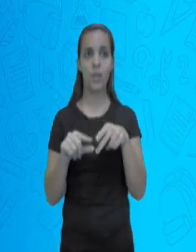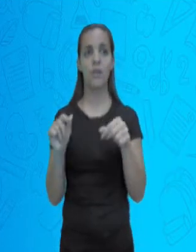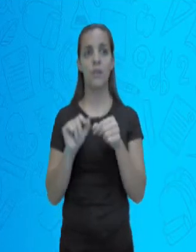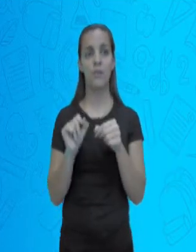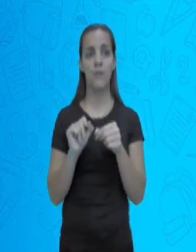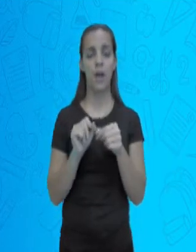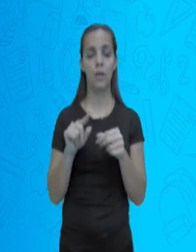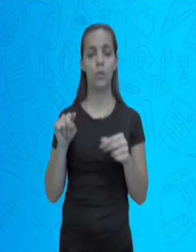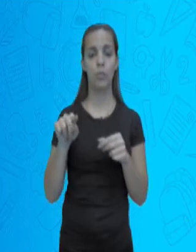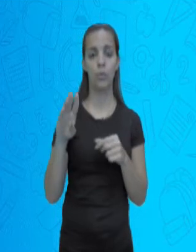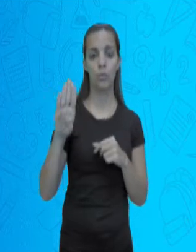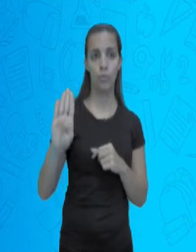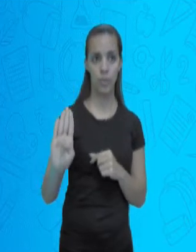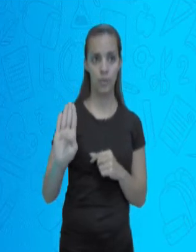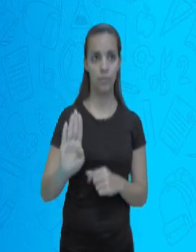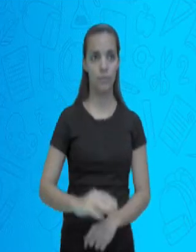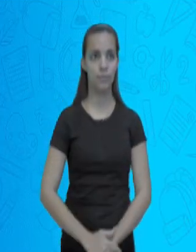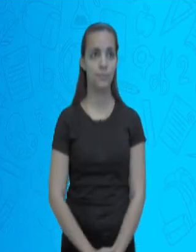B.